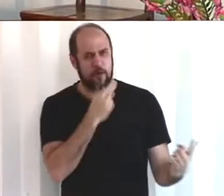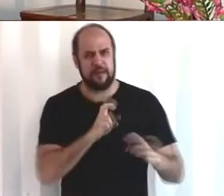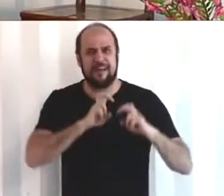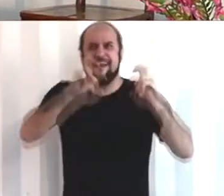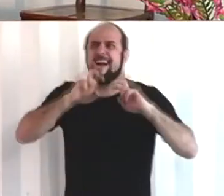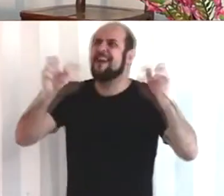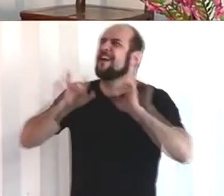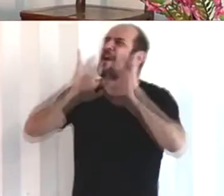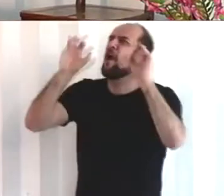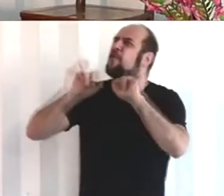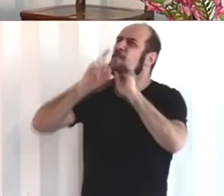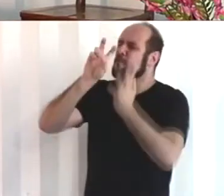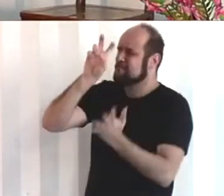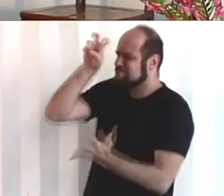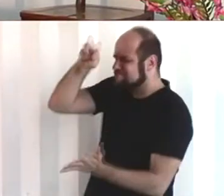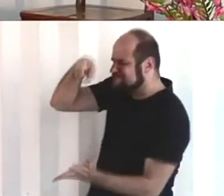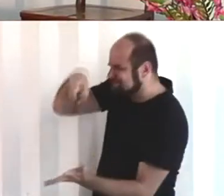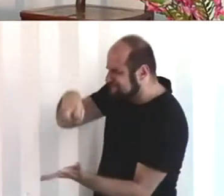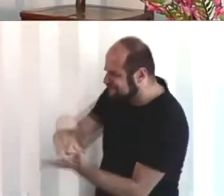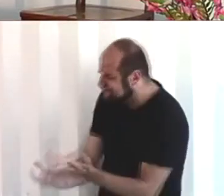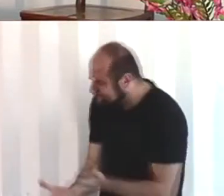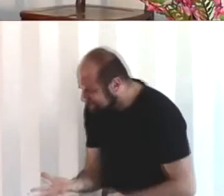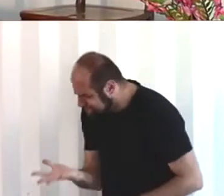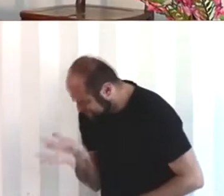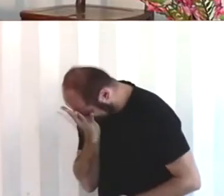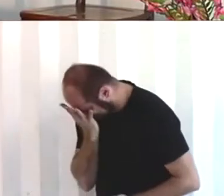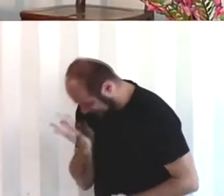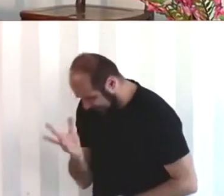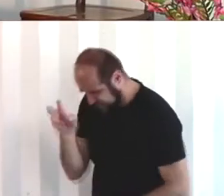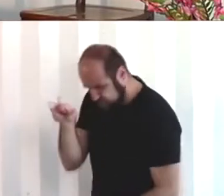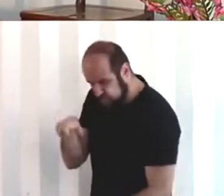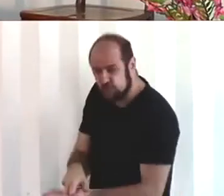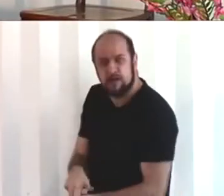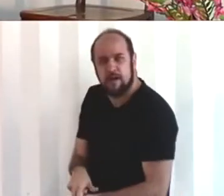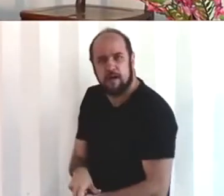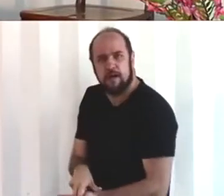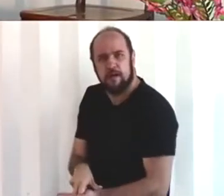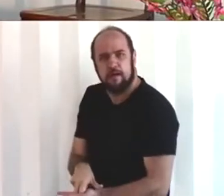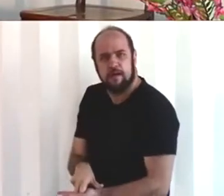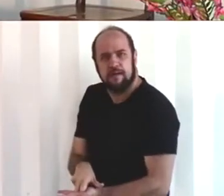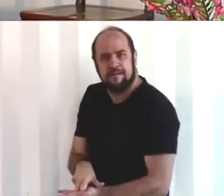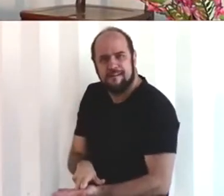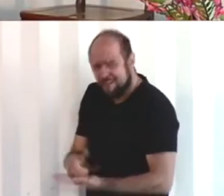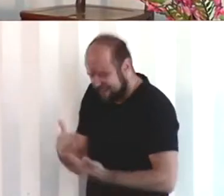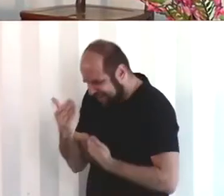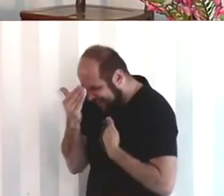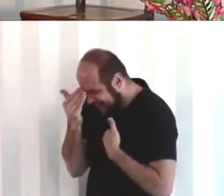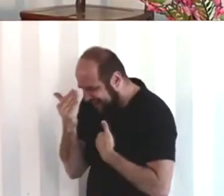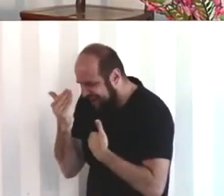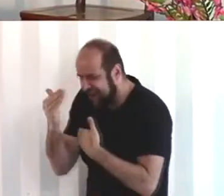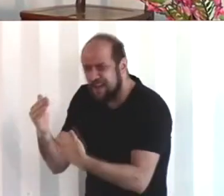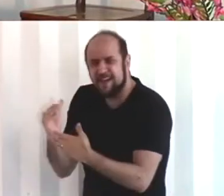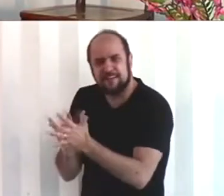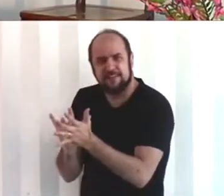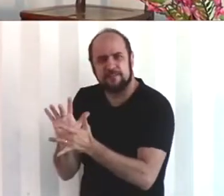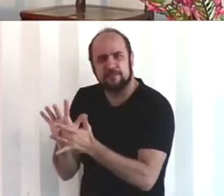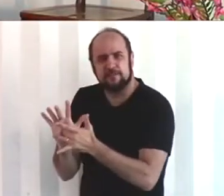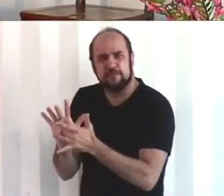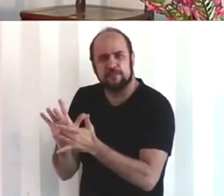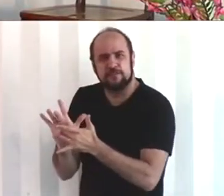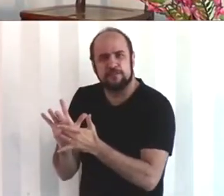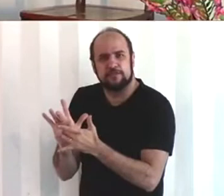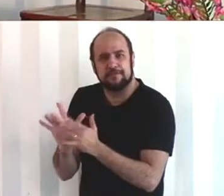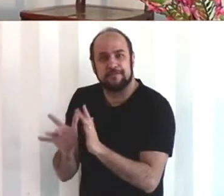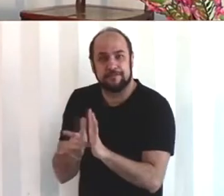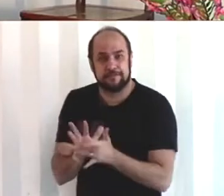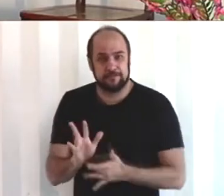ele se prostrou com o rosto em terra aos pés de Jesus, e ele então está agradecendo ao Senhor. O Senhor Jesus vai lhe fazer